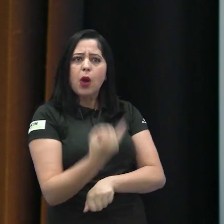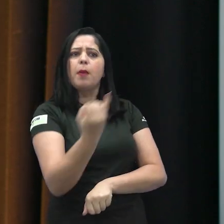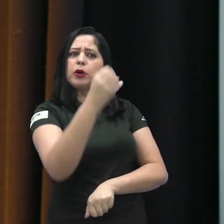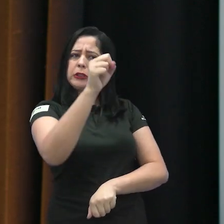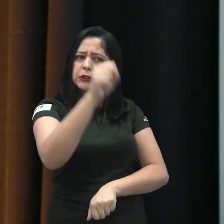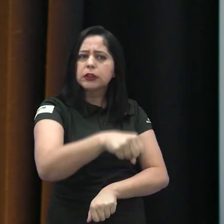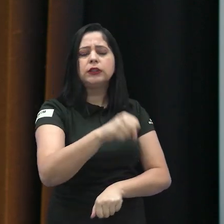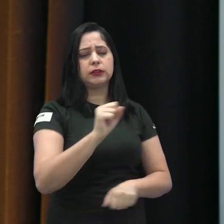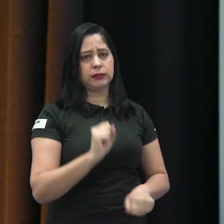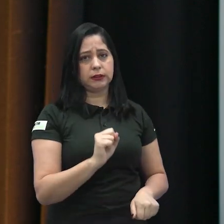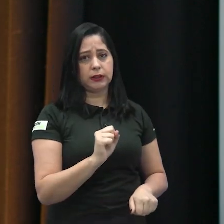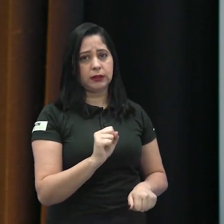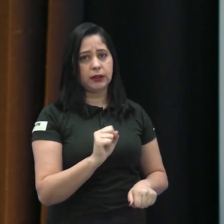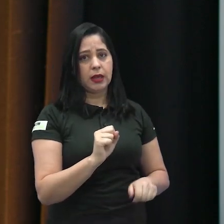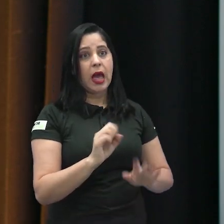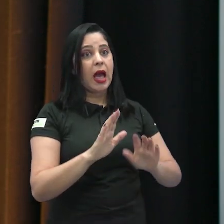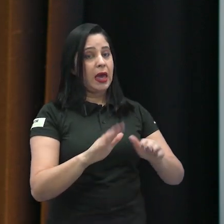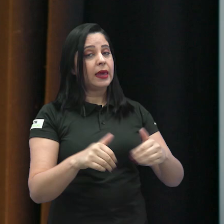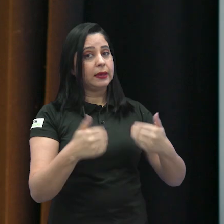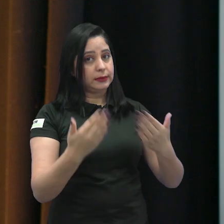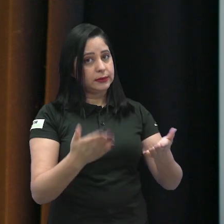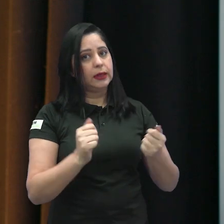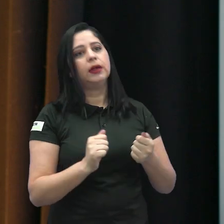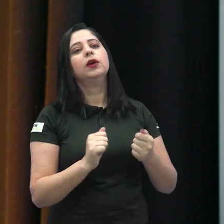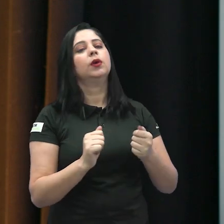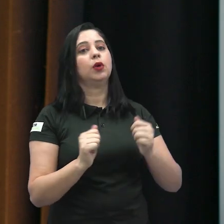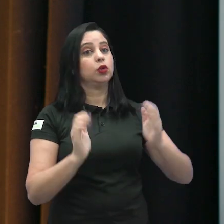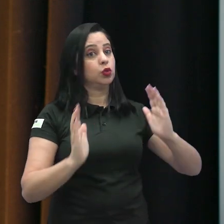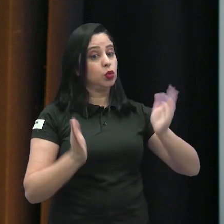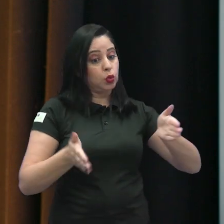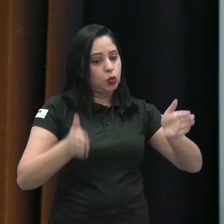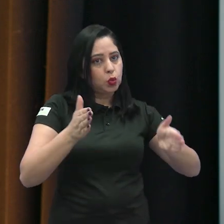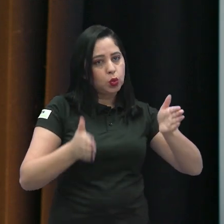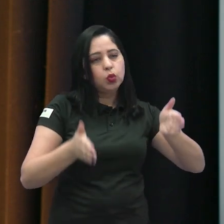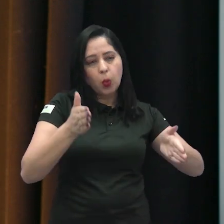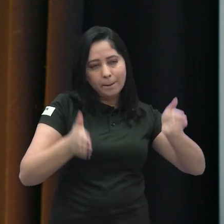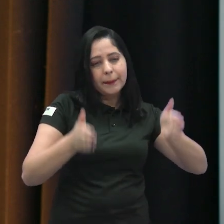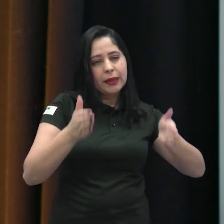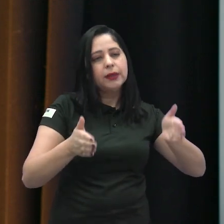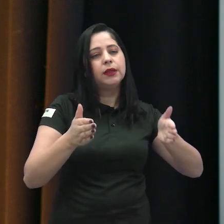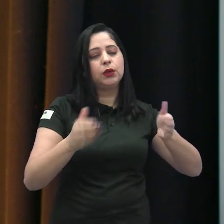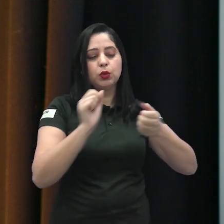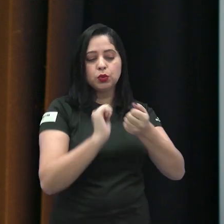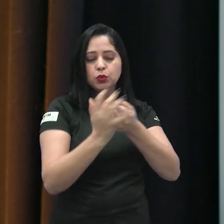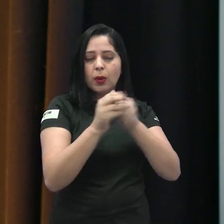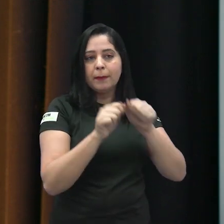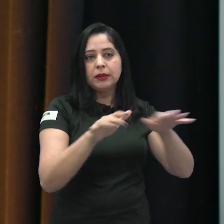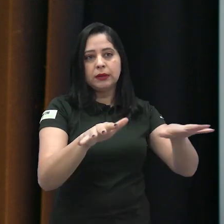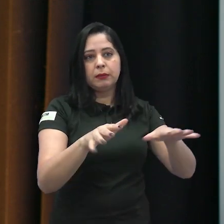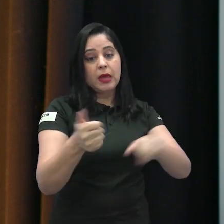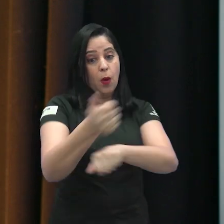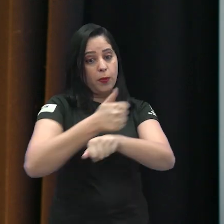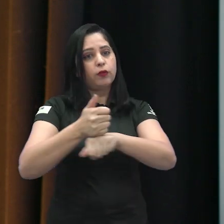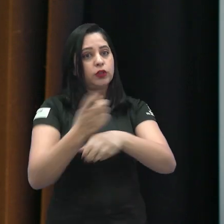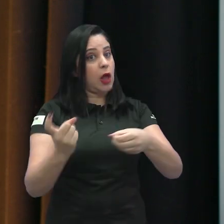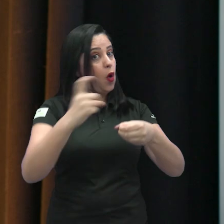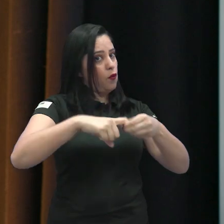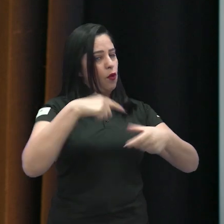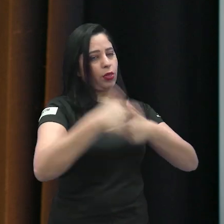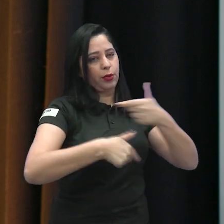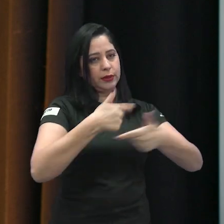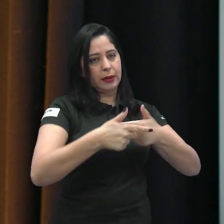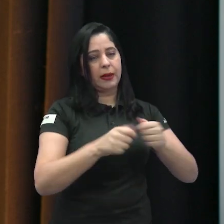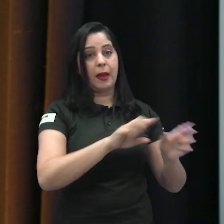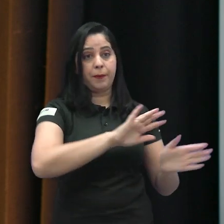física como uma atividade essencial e pôde voltar a trabalhar no meio da pandemia. Também criei o programa Escola